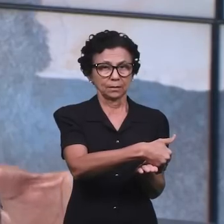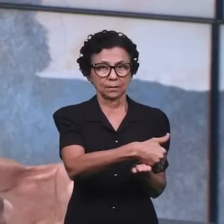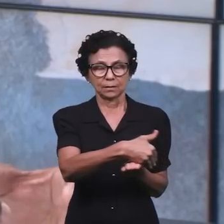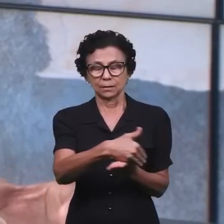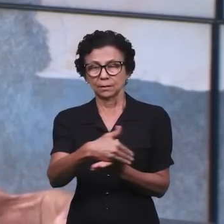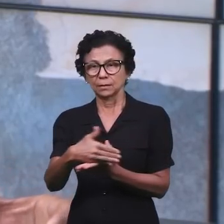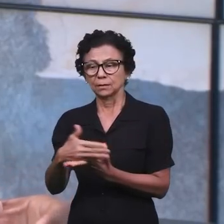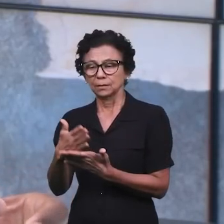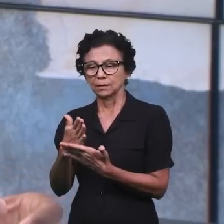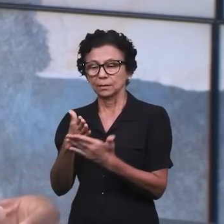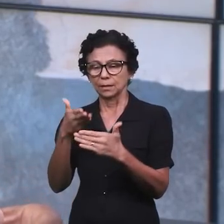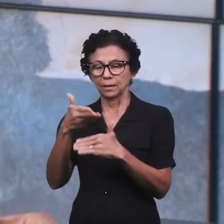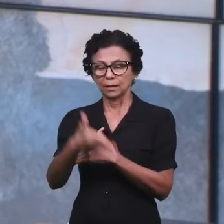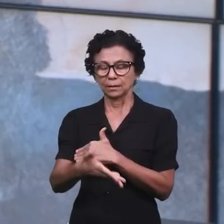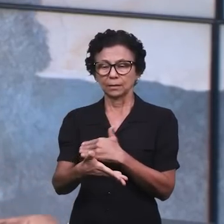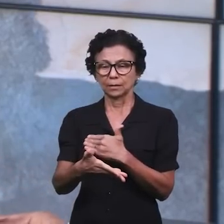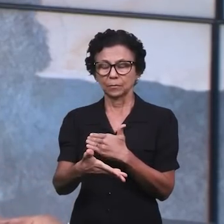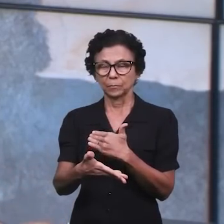de um ensino